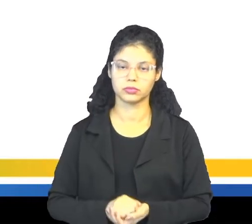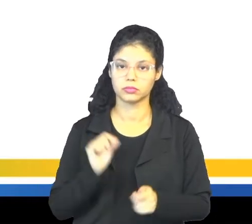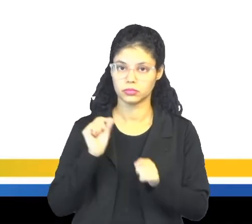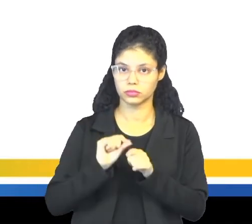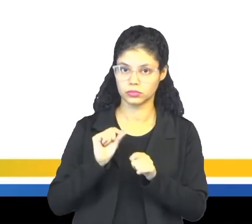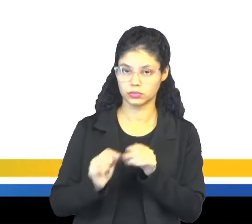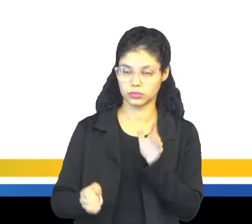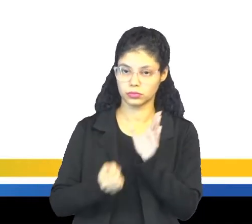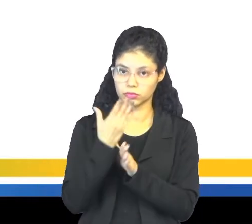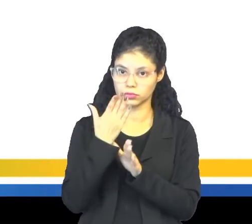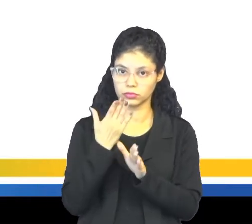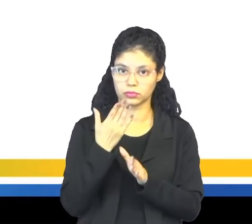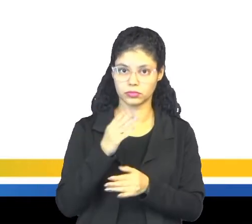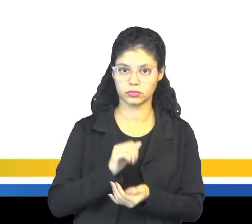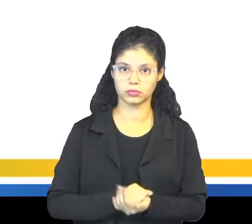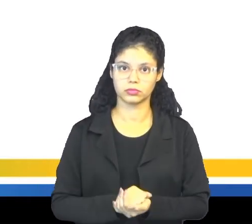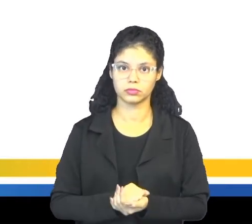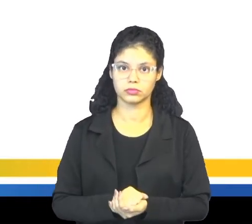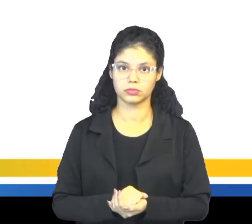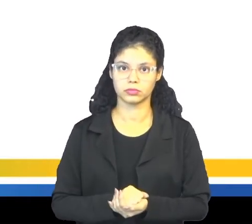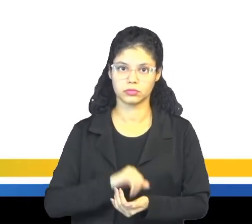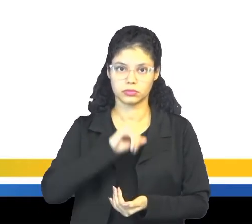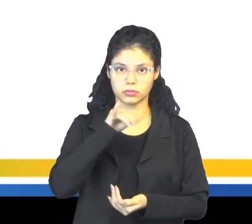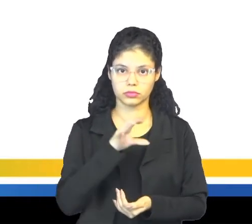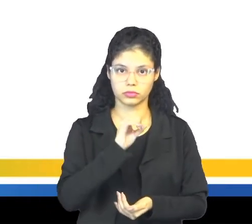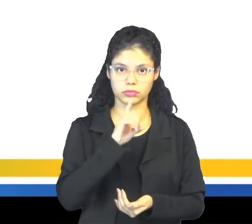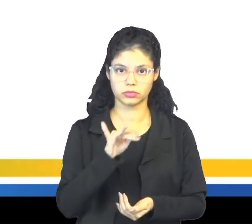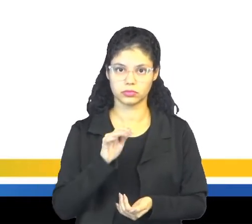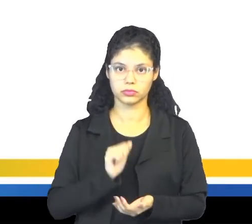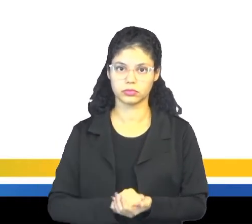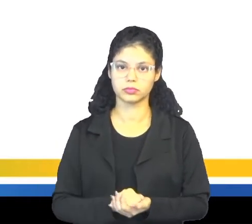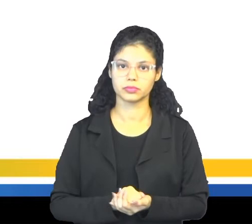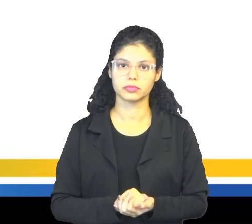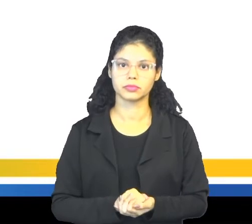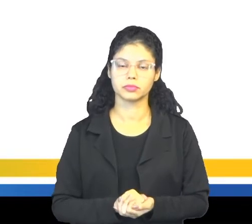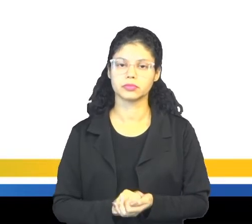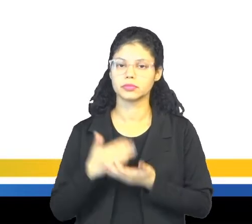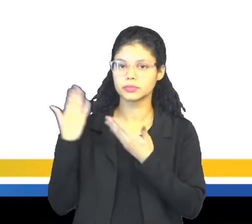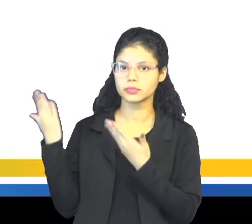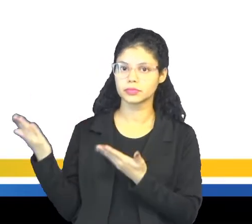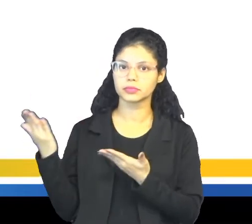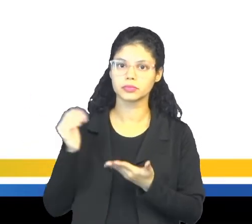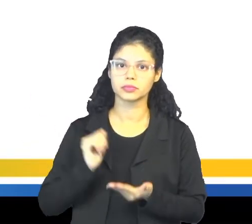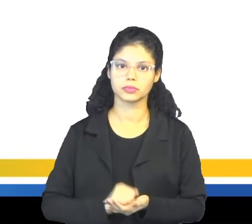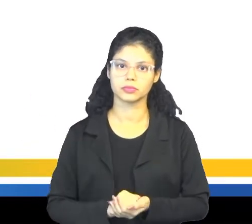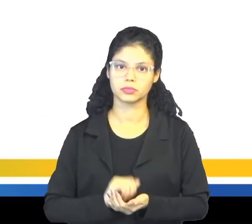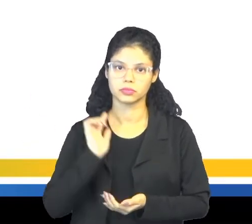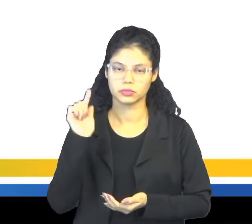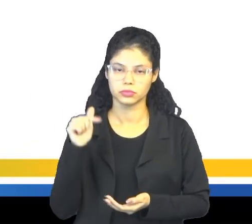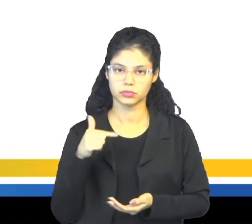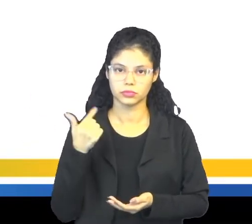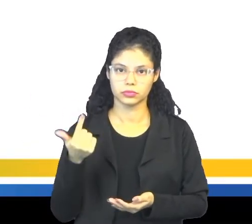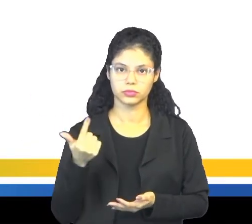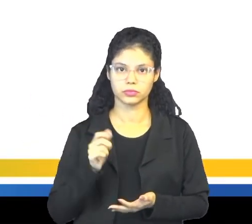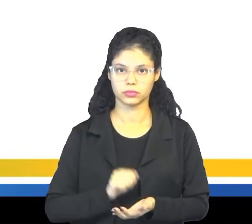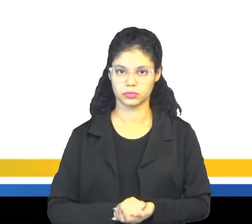foi criado por Joseph Anton Ferdinand Plateau. Tá? Esse é outro